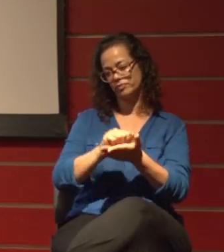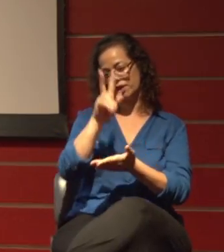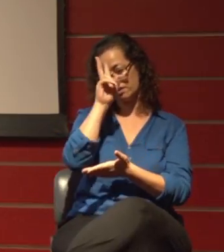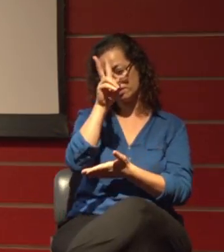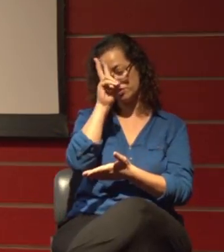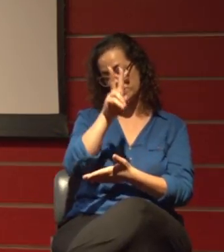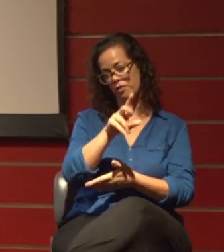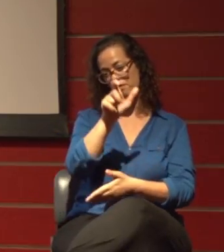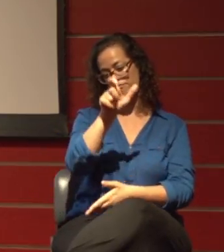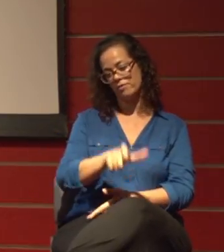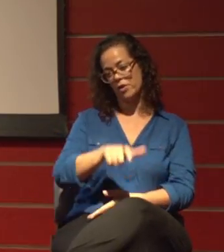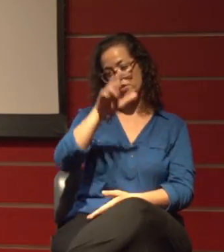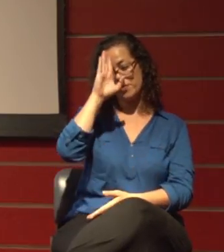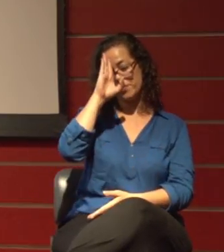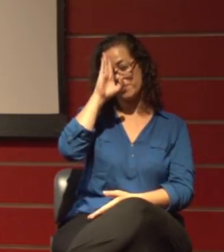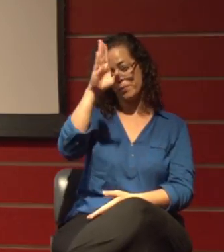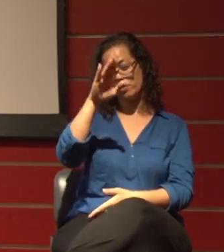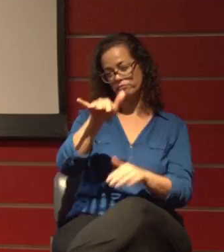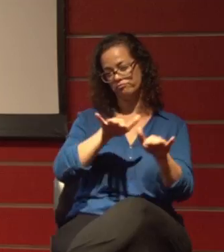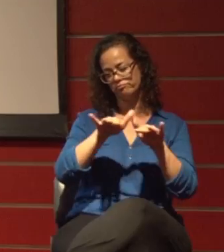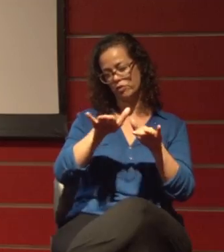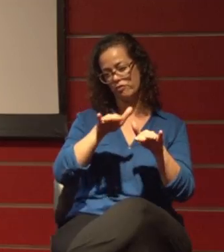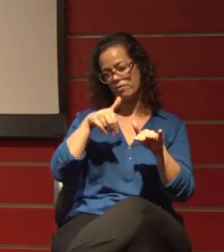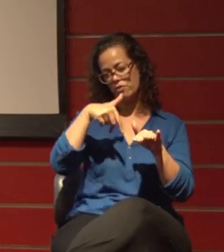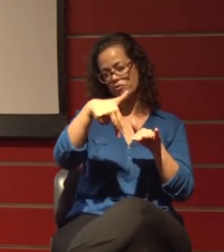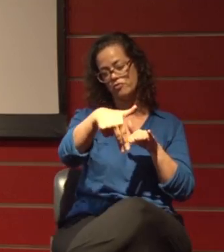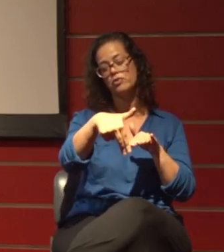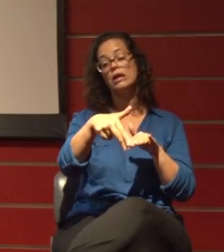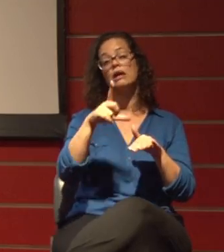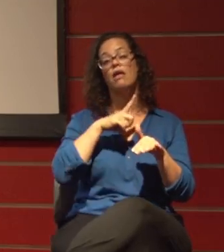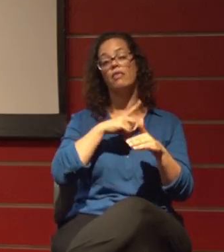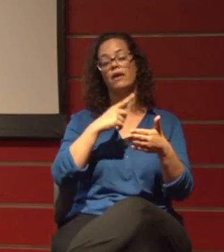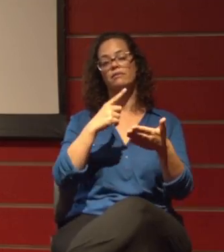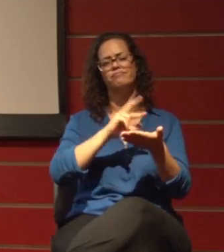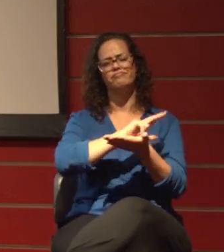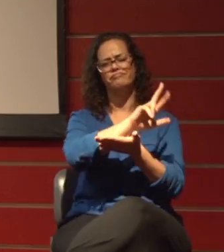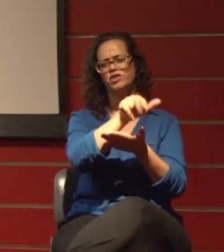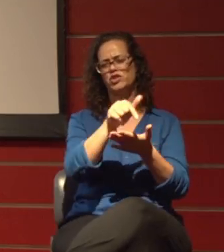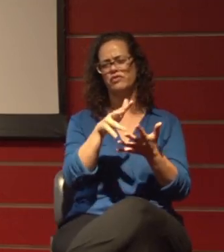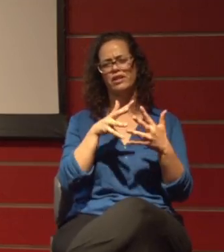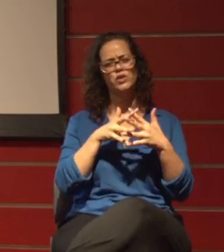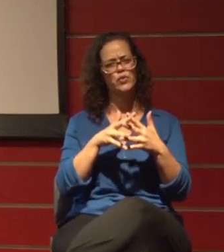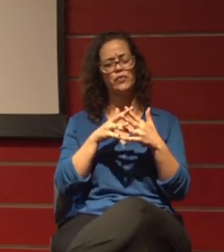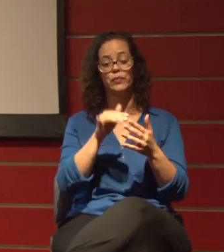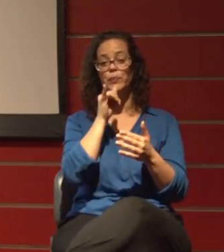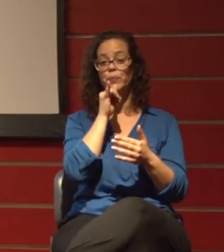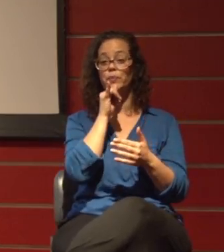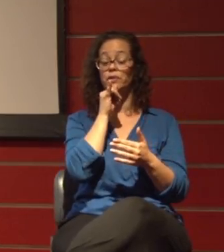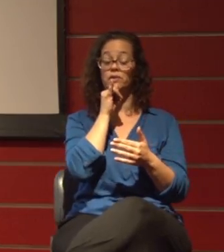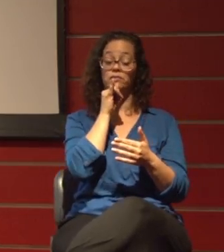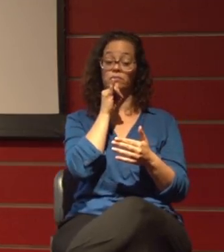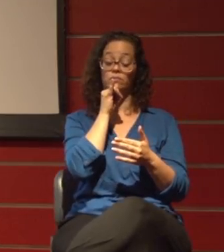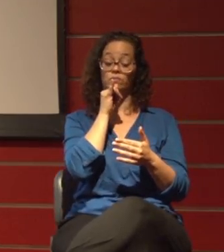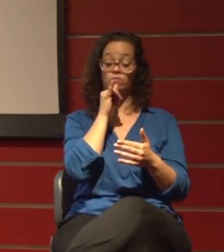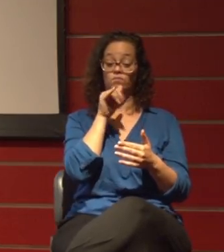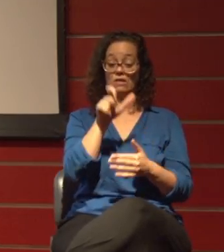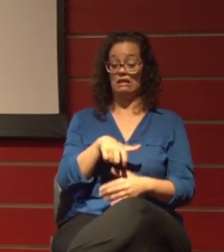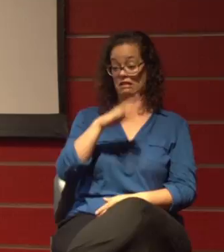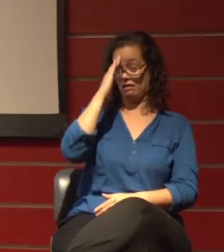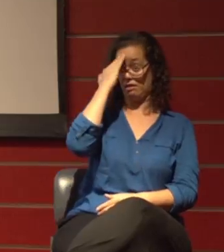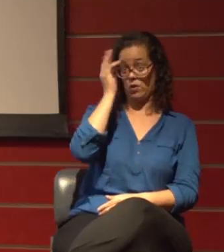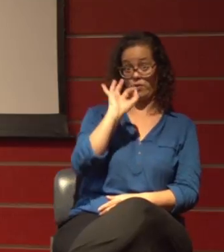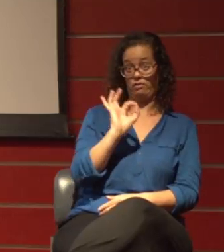em movimento o protagonista vai reagir aos conflitos ou pelo menos entender que não pode